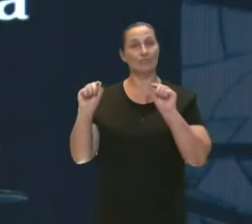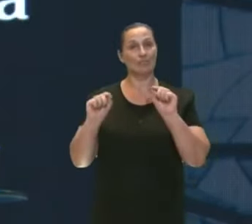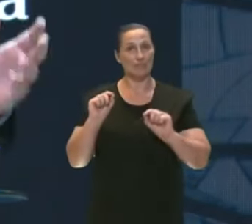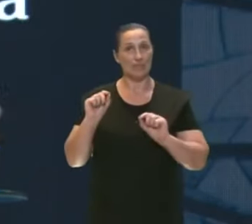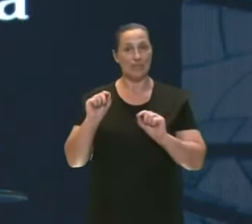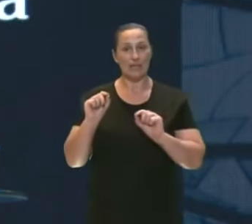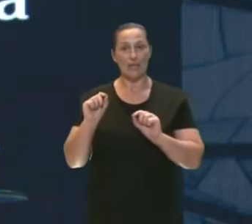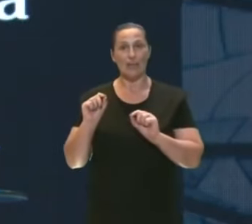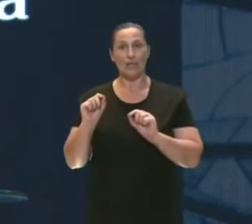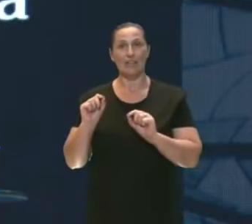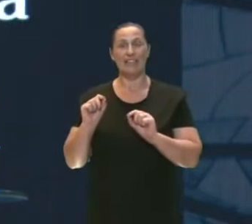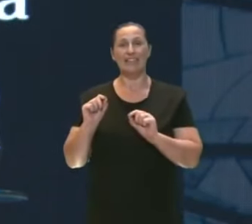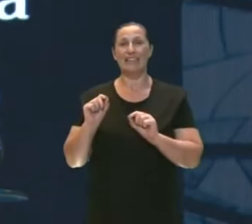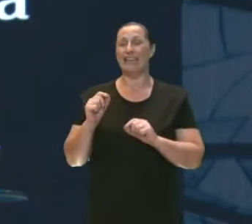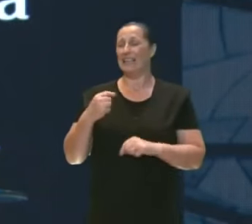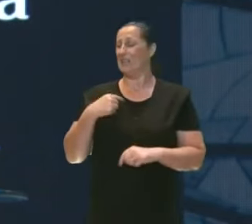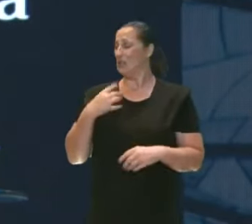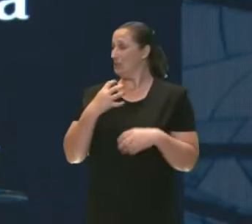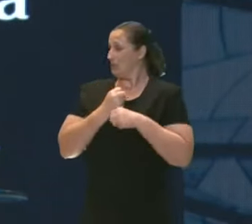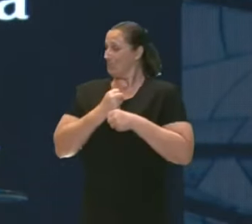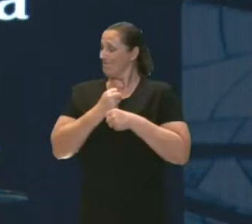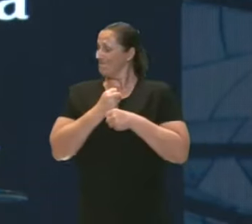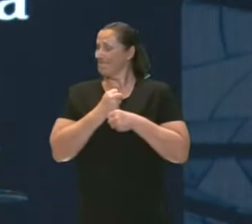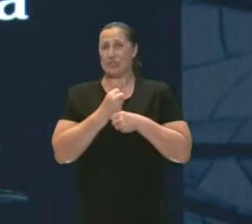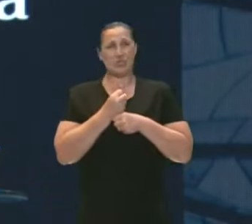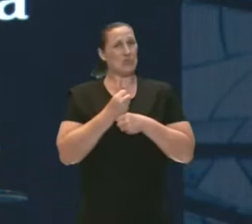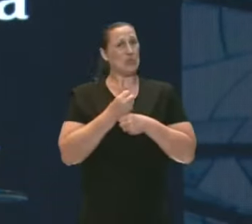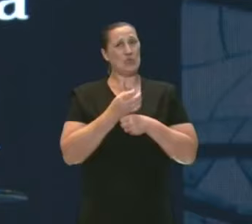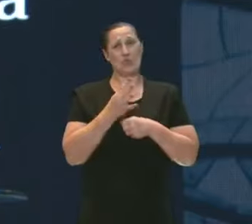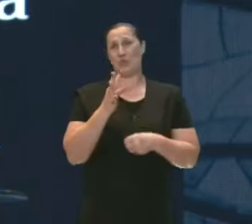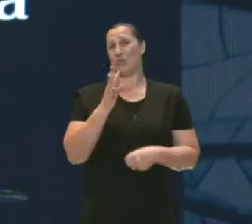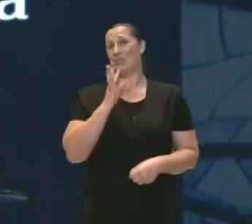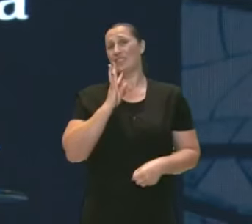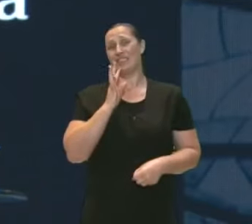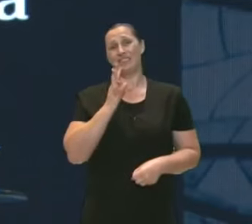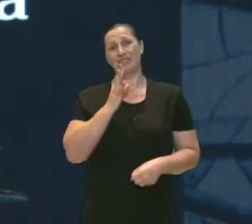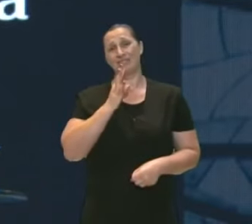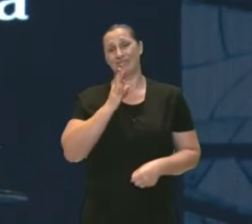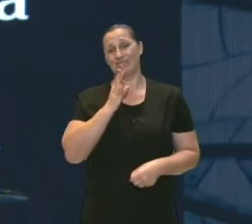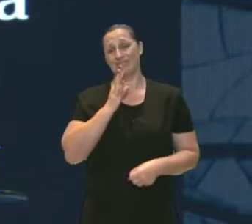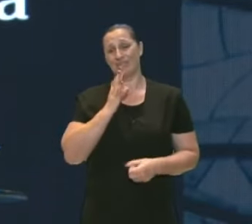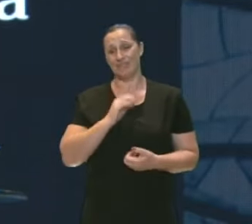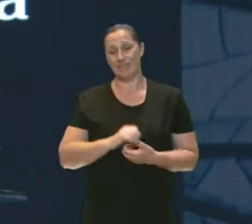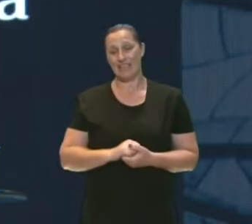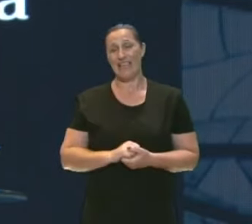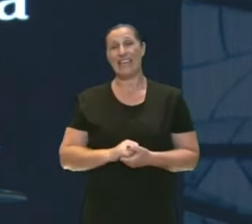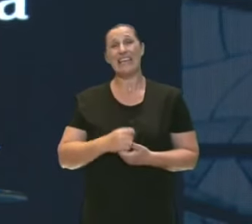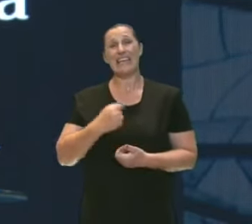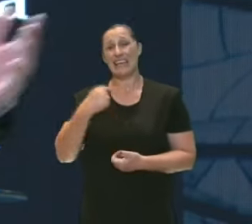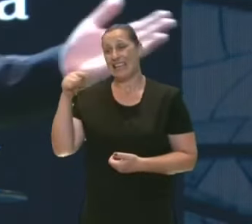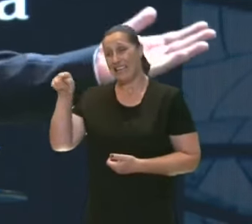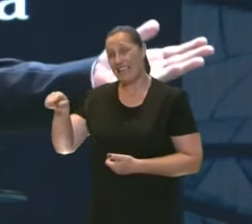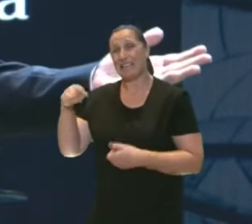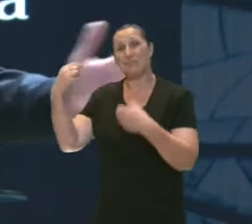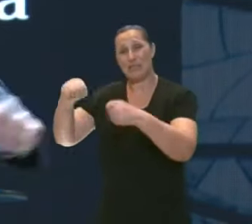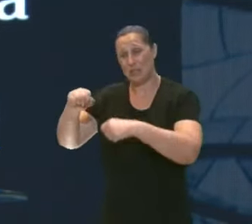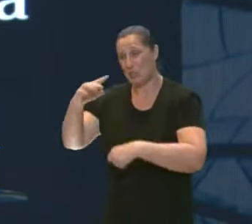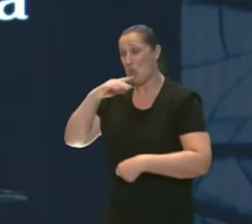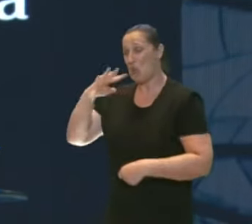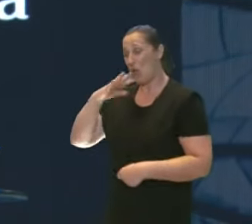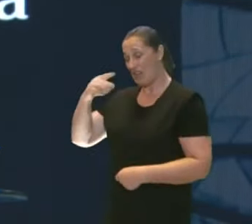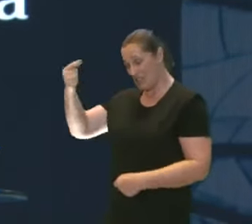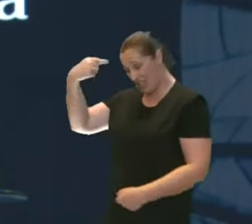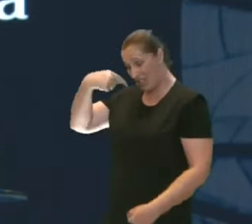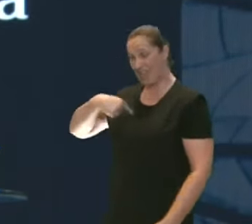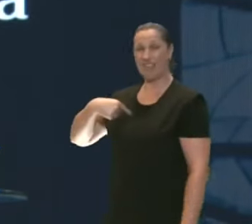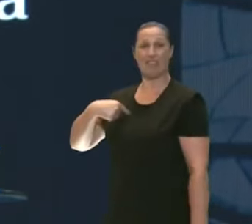que ele não consegue mais segurar. Ele reconhece os irmãos, ele diz: eu preciso me fazer conhecer. E então ele se revela: